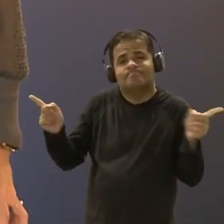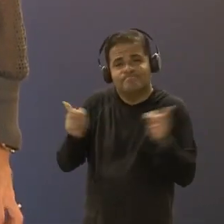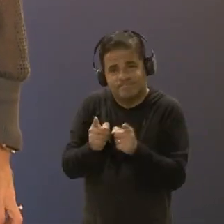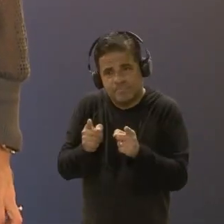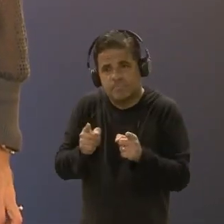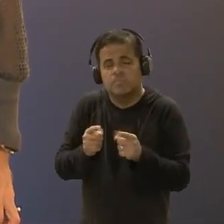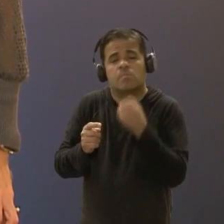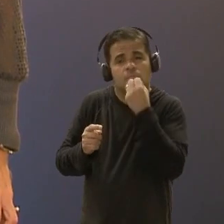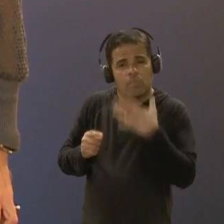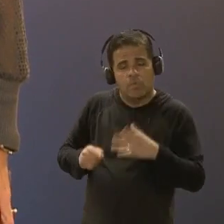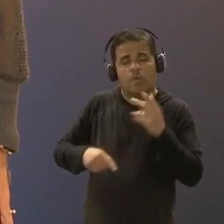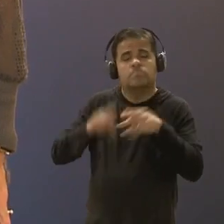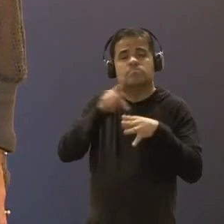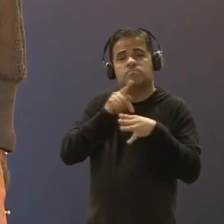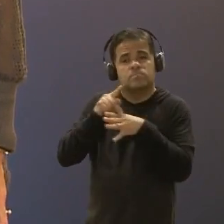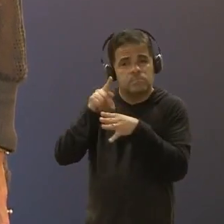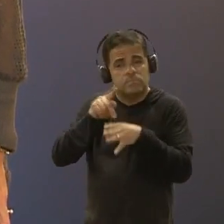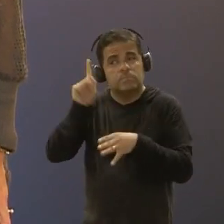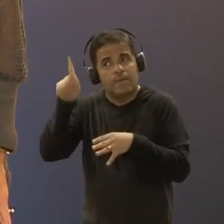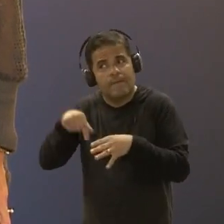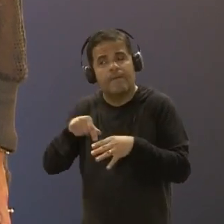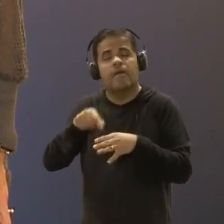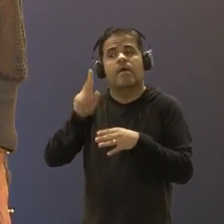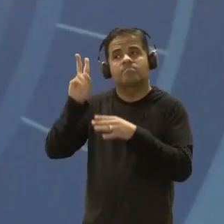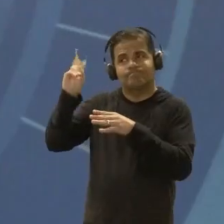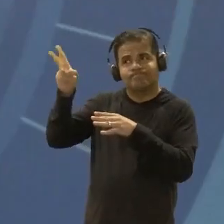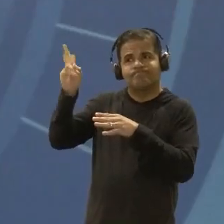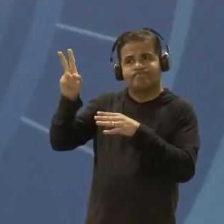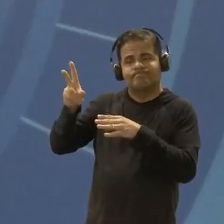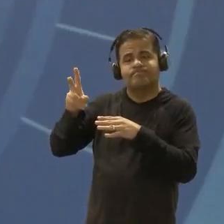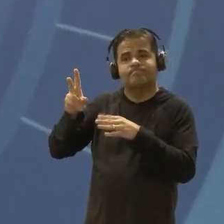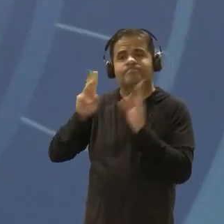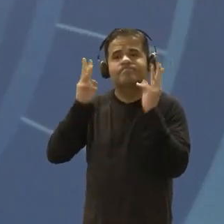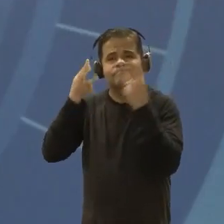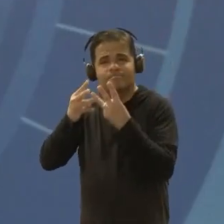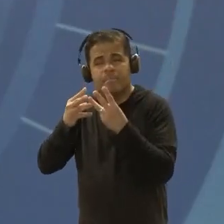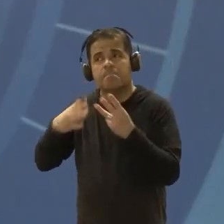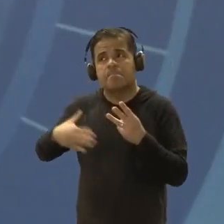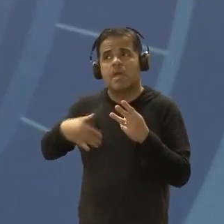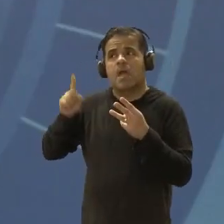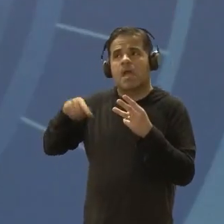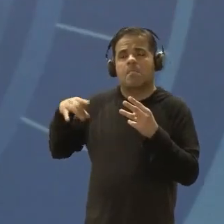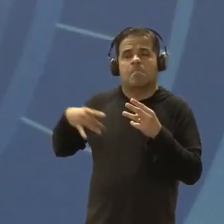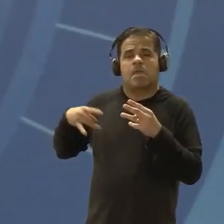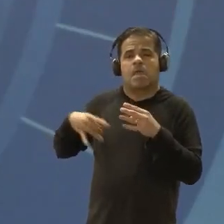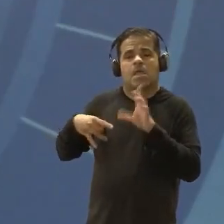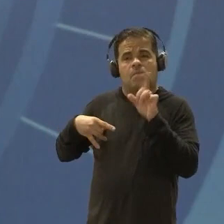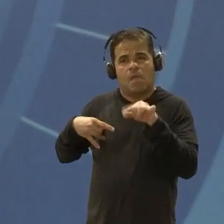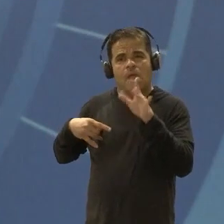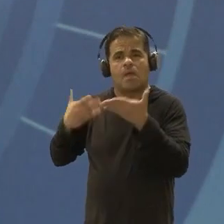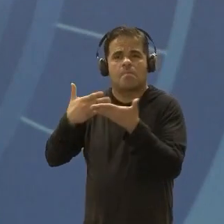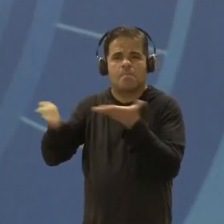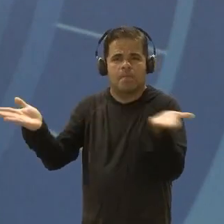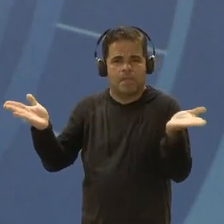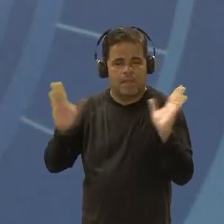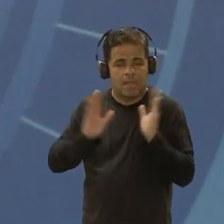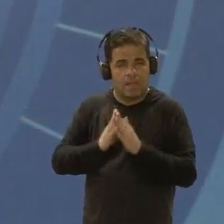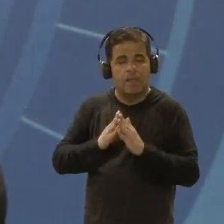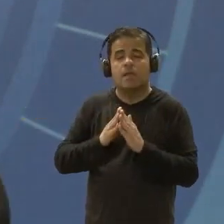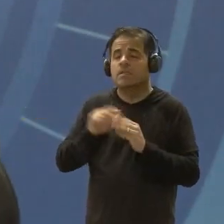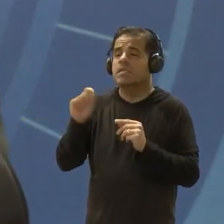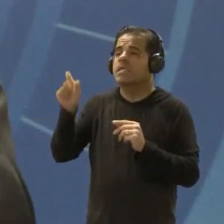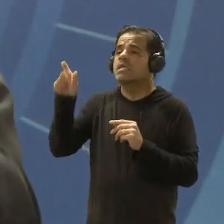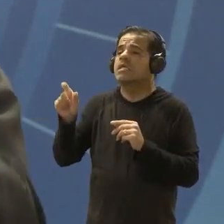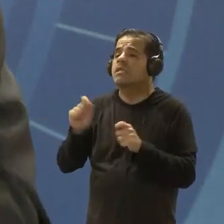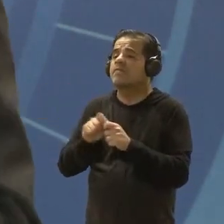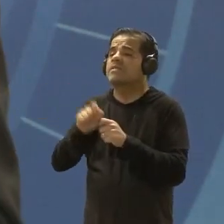quantidade boa de proteína, o que vai manter a massa magra. Então, meu grande medo do jejum intermitente é a perda de massa muscular. Então, quem